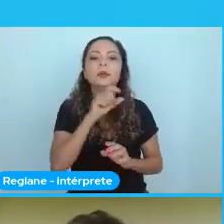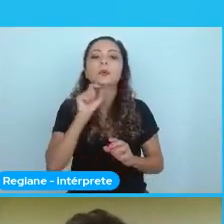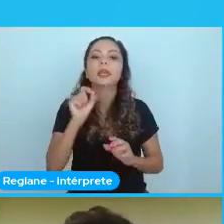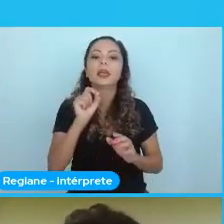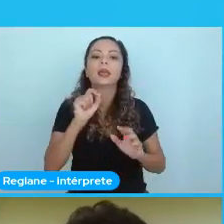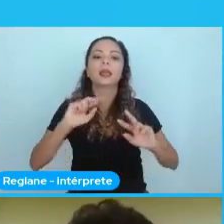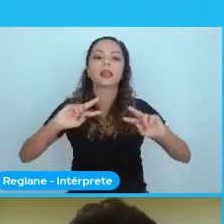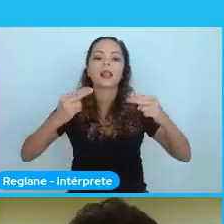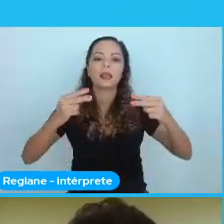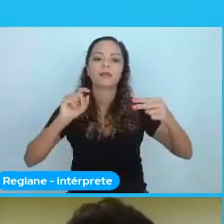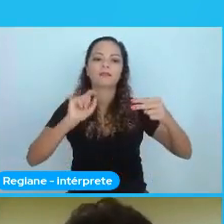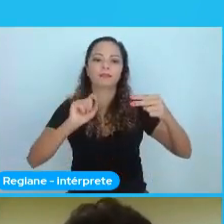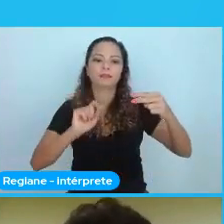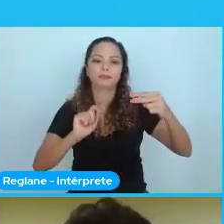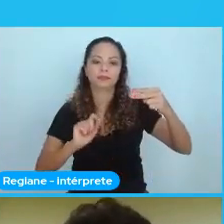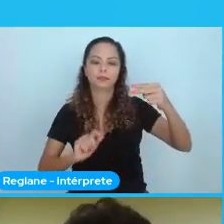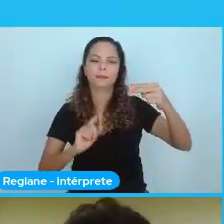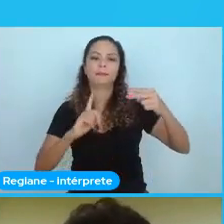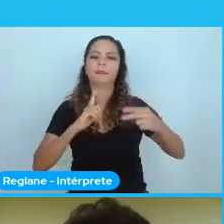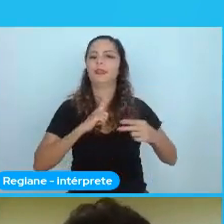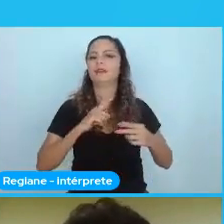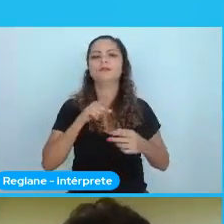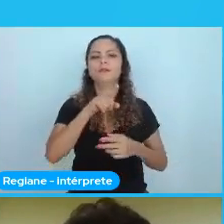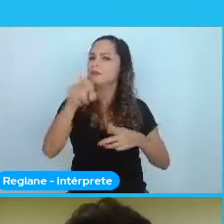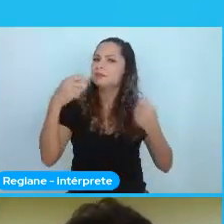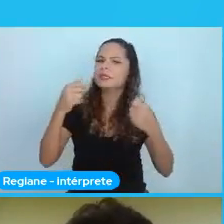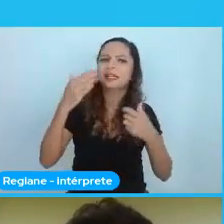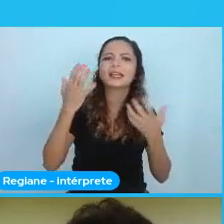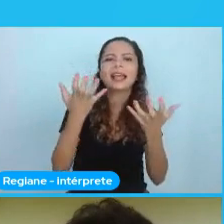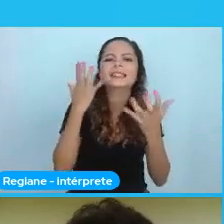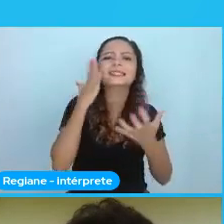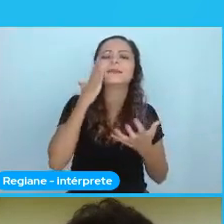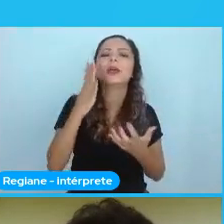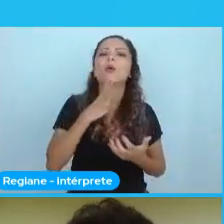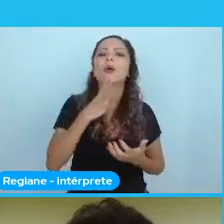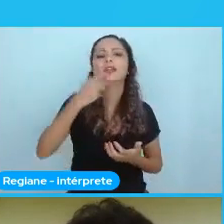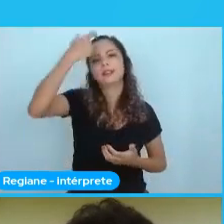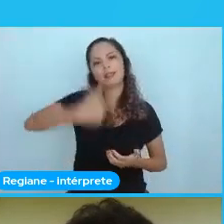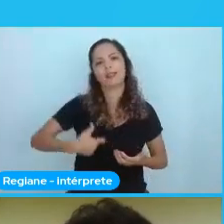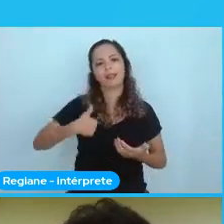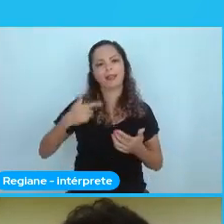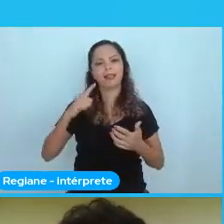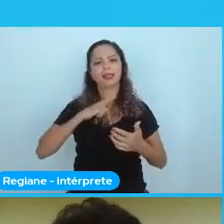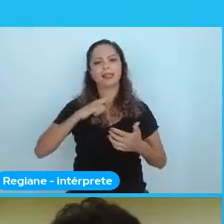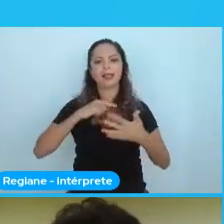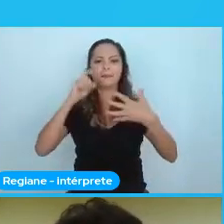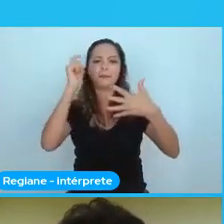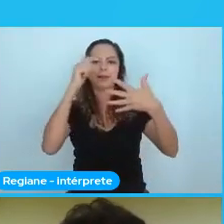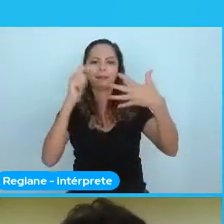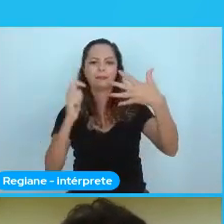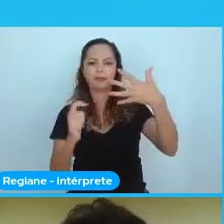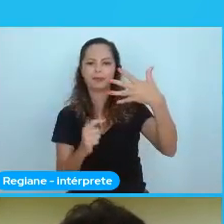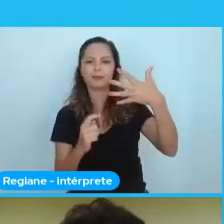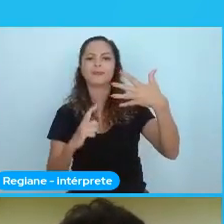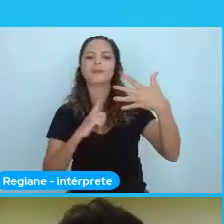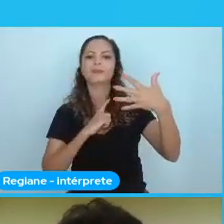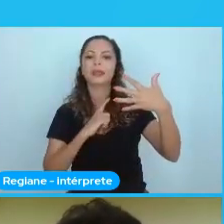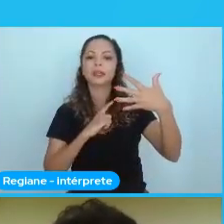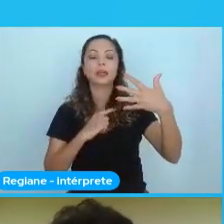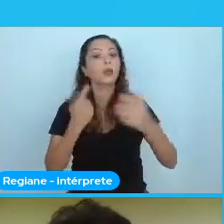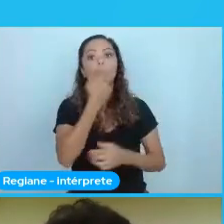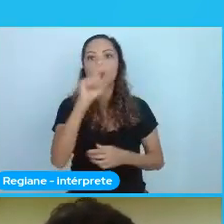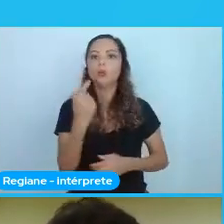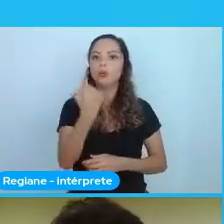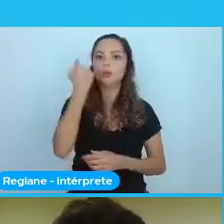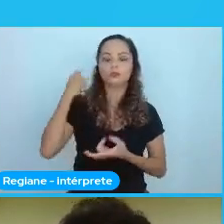Linktree tem... Pô, tudo que vocês precisarem saber de mim tá aqui, inclusive tem os links para as últimas palestras. Tá faltando aqui da última Python Nordeste, que é o